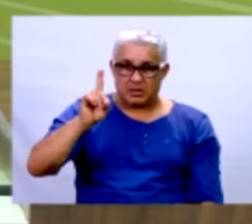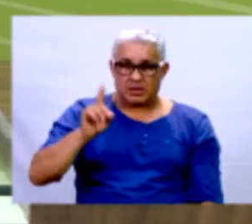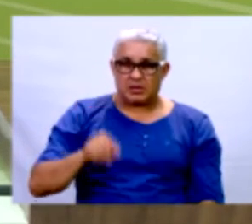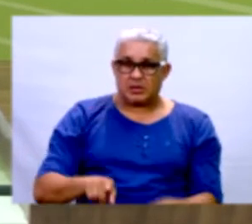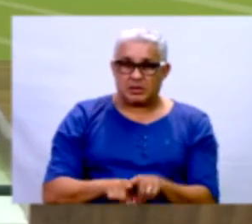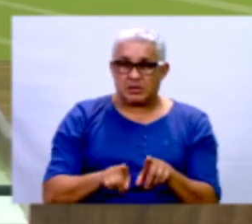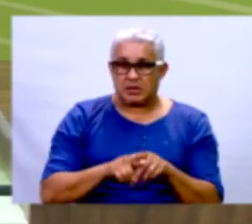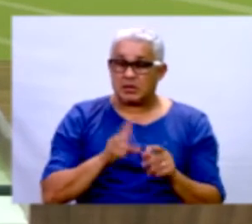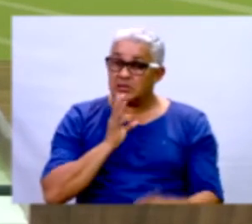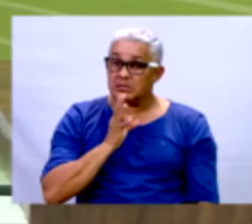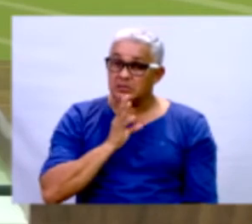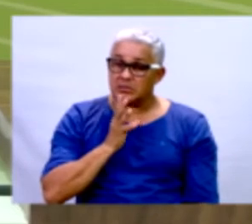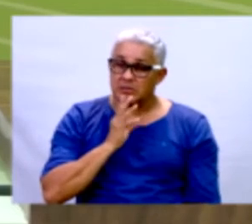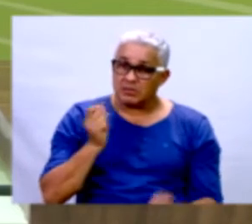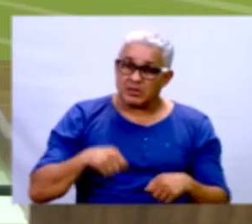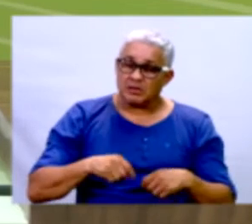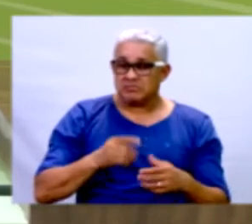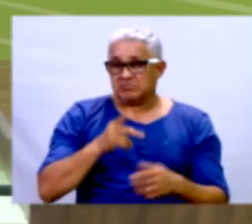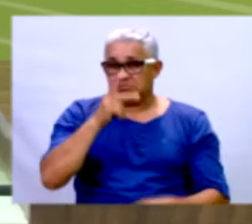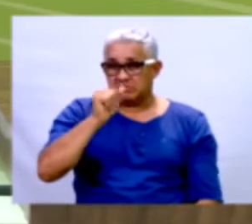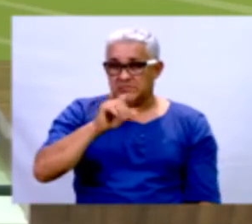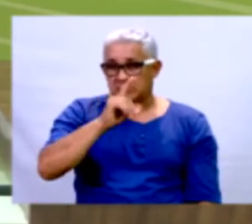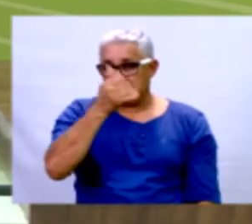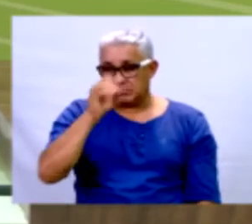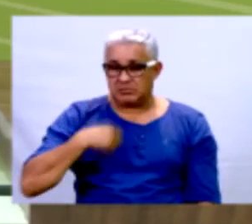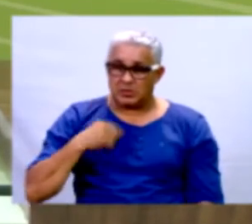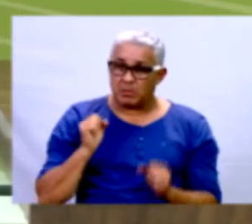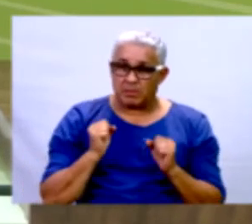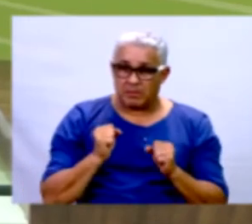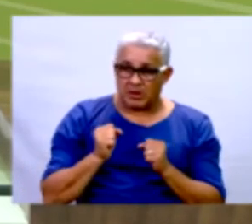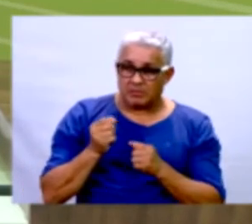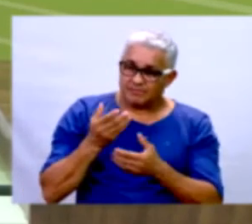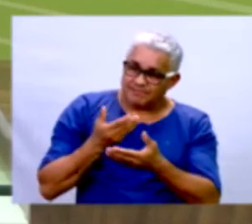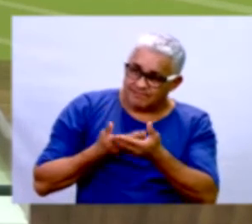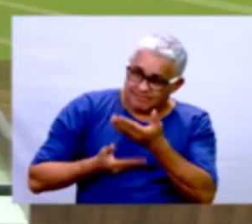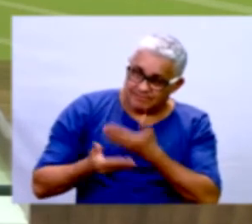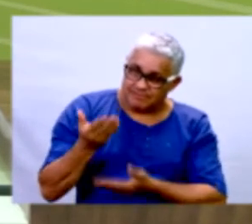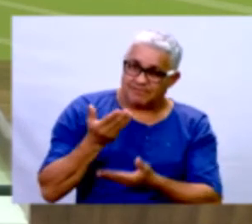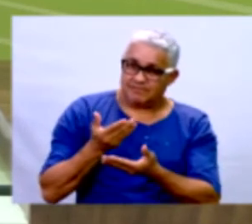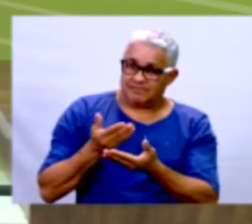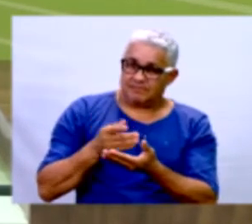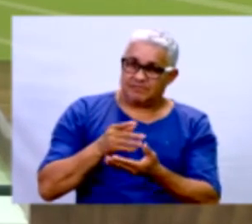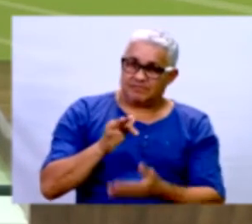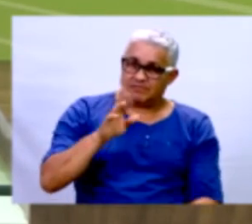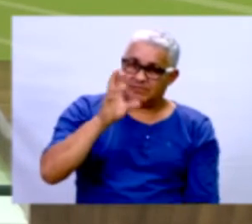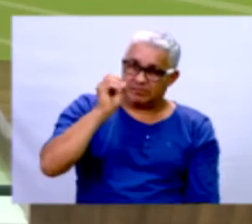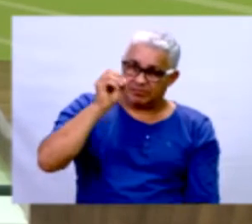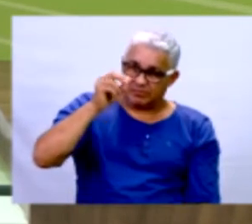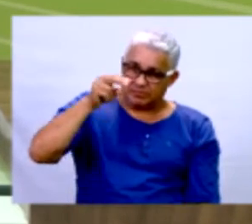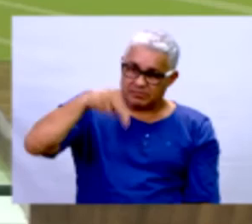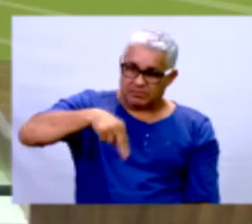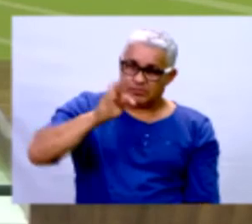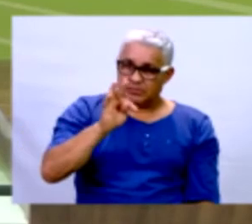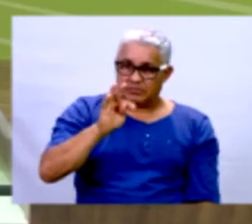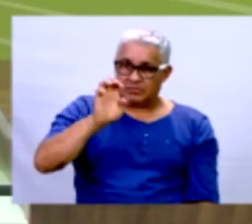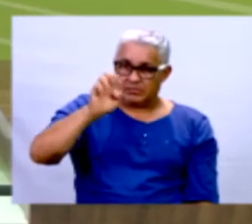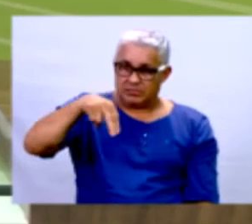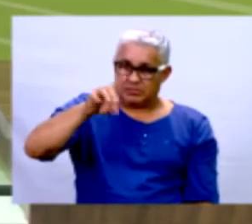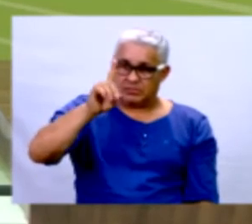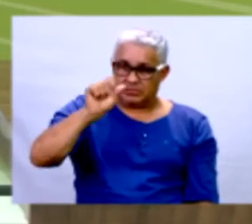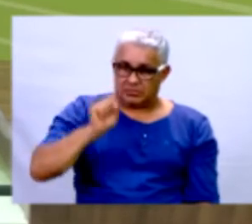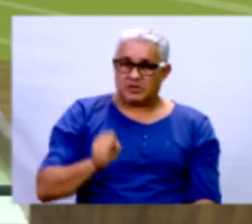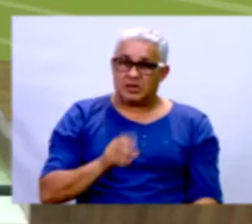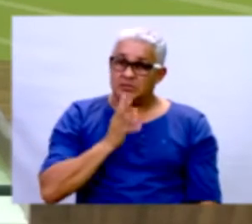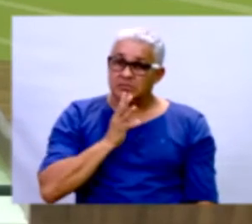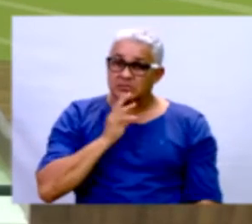assim, conhecendo esse padrão, então eu posso trocar os front-ends que ambos, conhecendo, eles vão